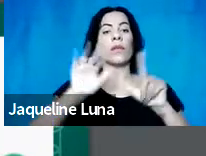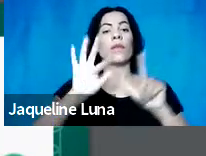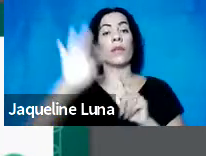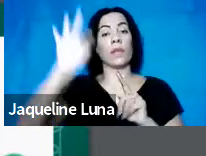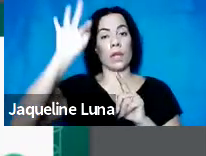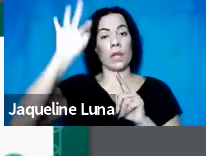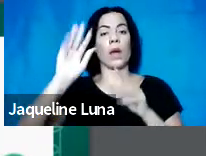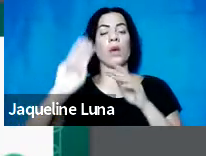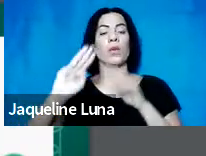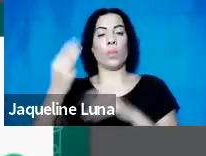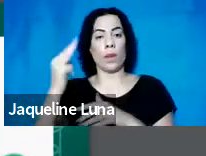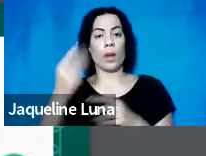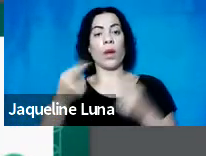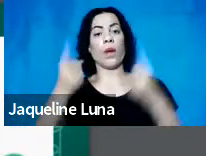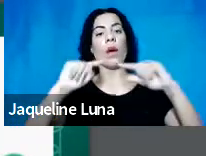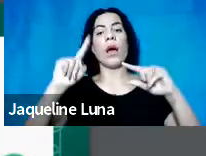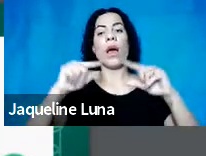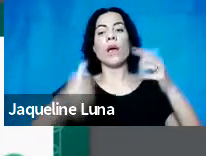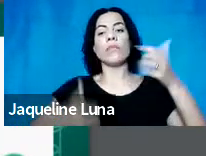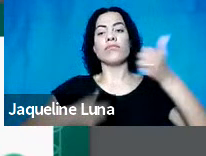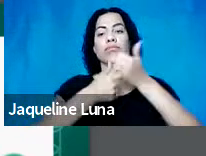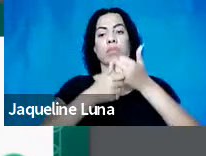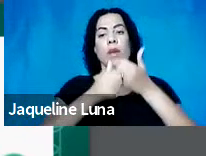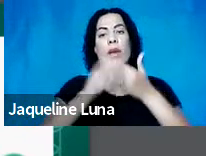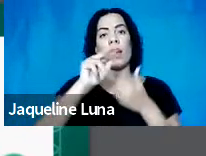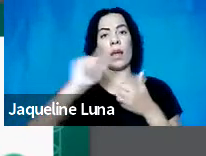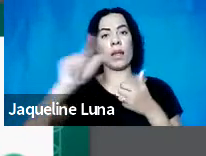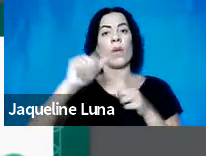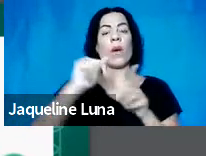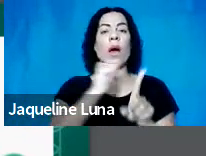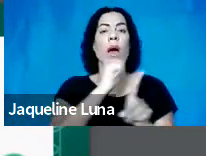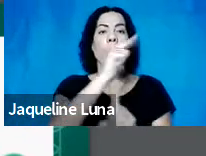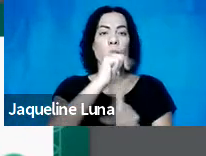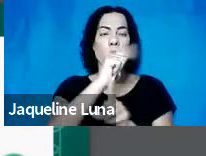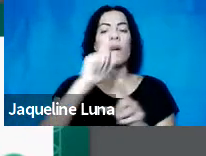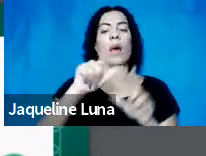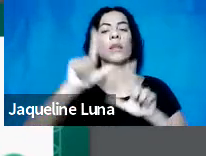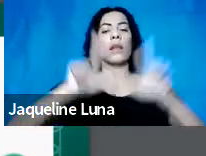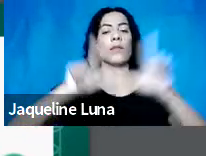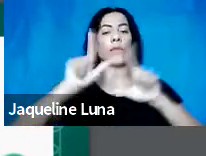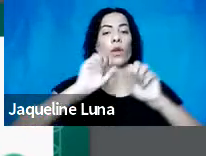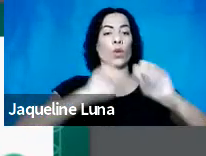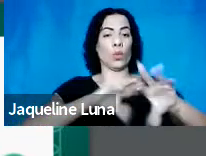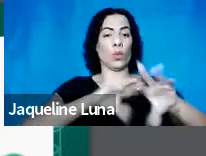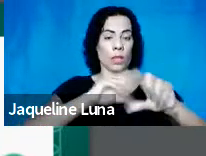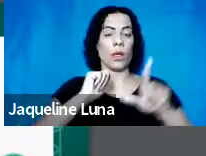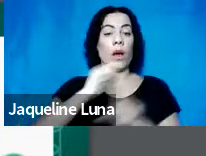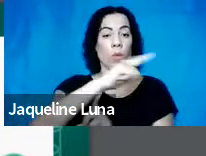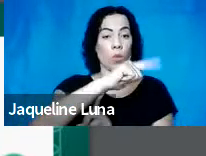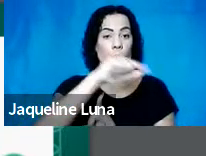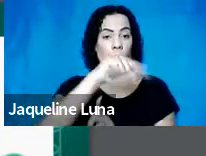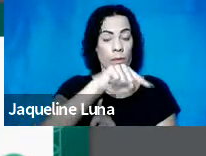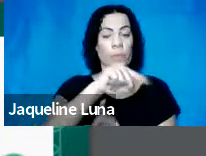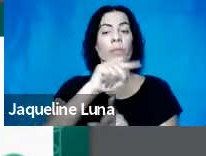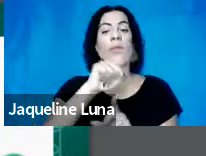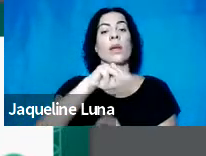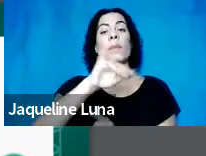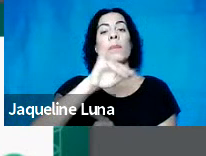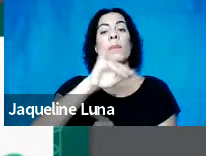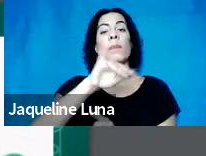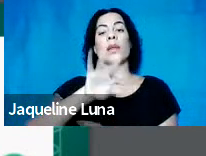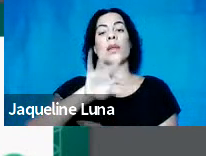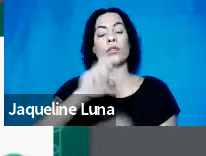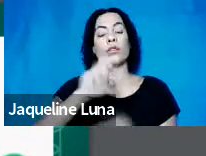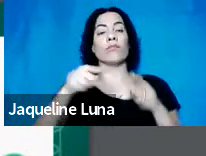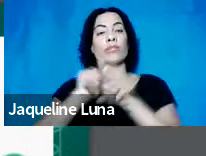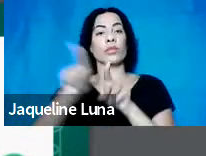Maranhão e uma outra que é um subcanal que foi alugado pela TV Educação do Maranhão na Mirante, que é uma filiada da